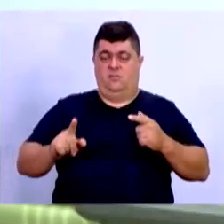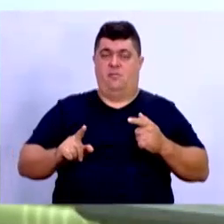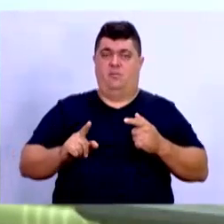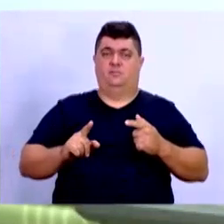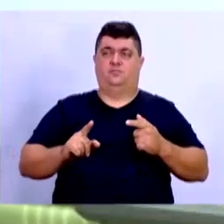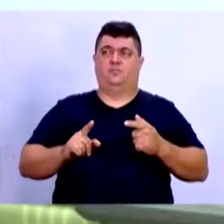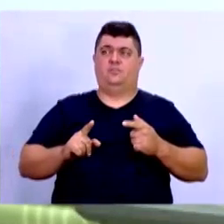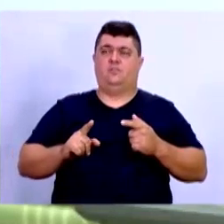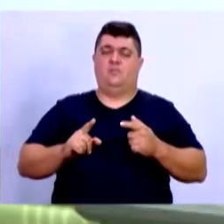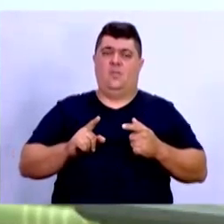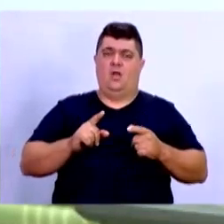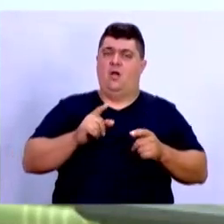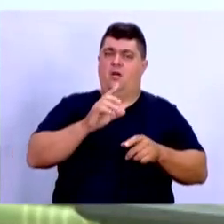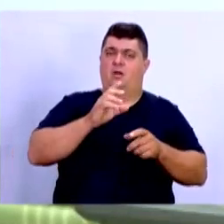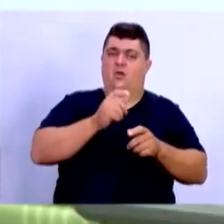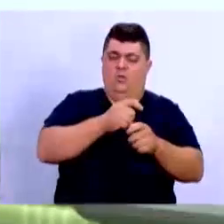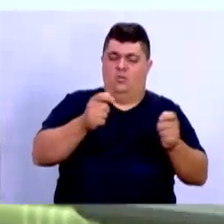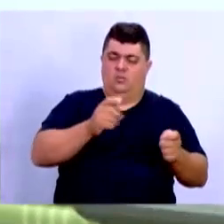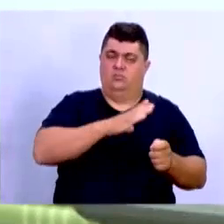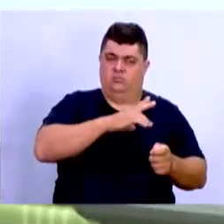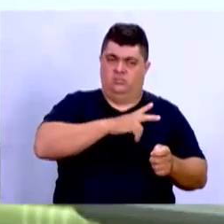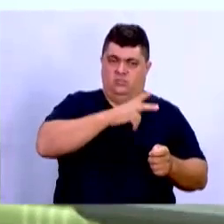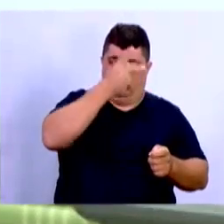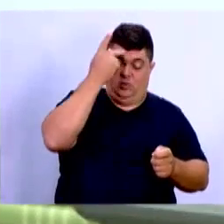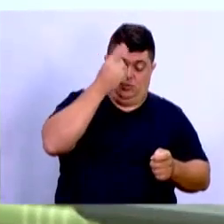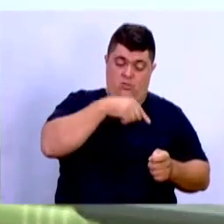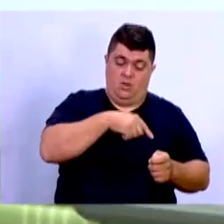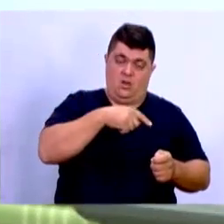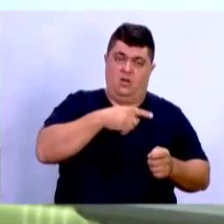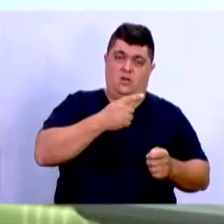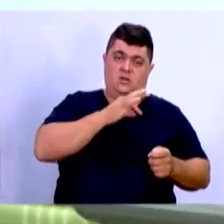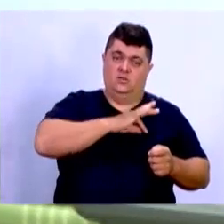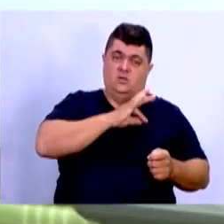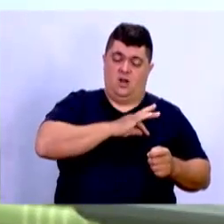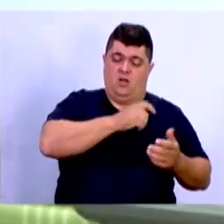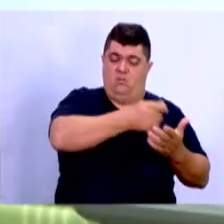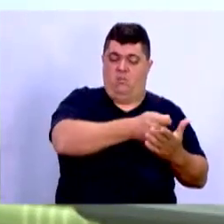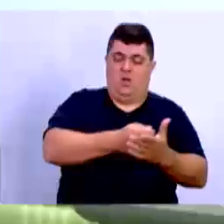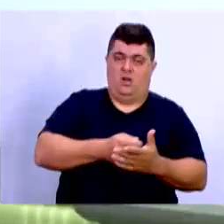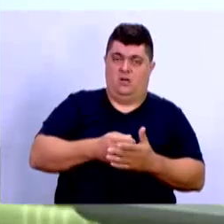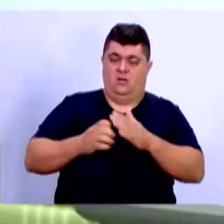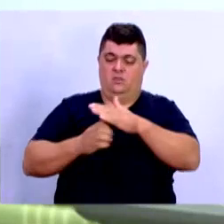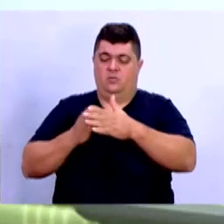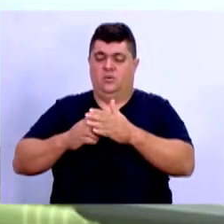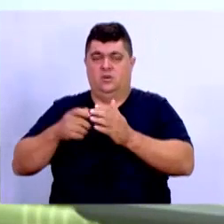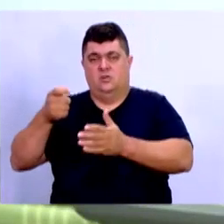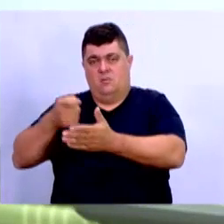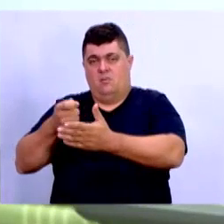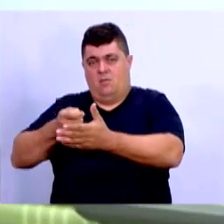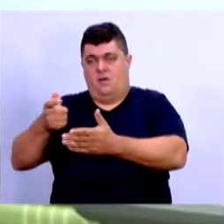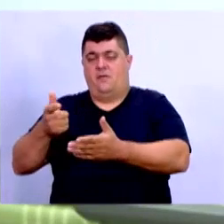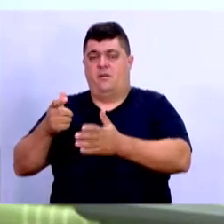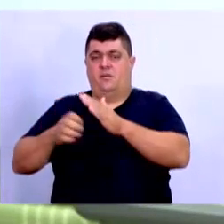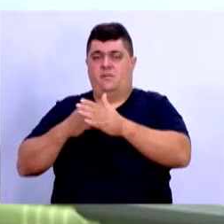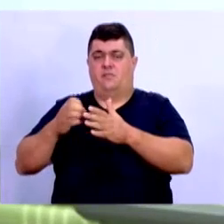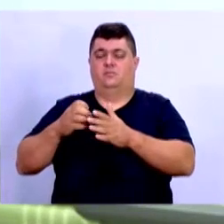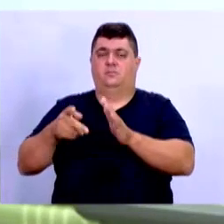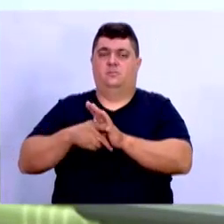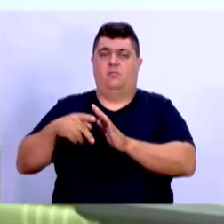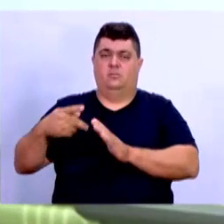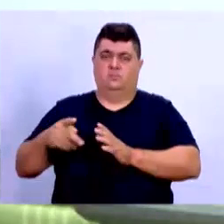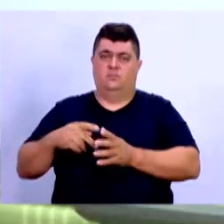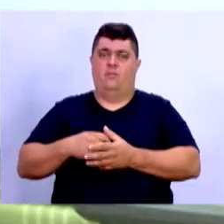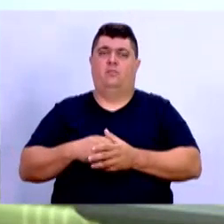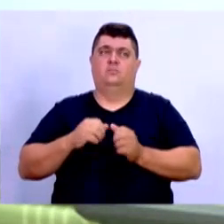O que é conta particular tem que ser paga com dinheiro seu. Então, assim, só para não misturar, porque isso depois pode acarretar um furo